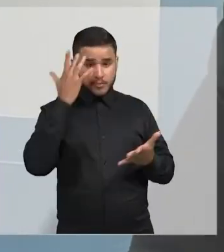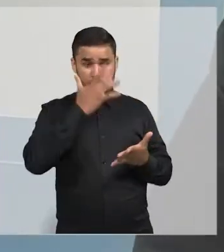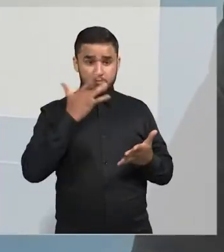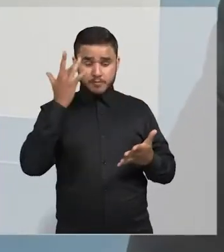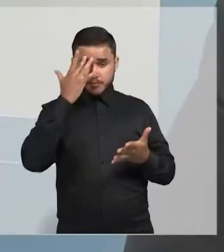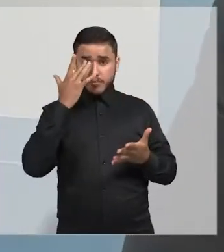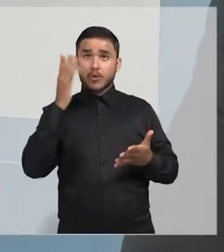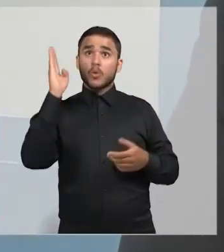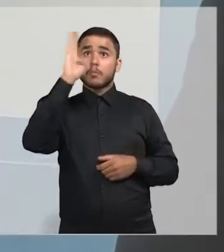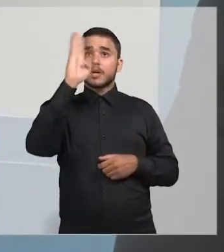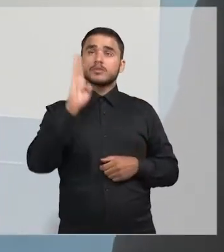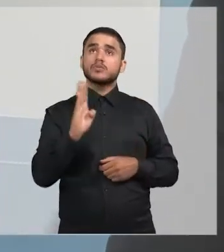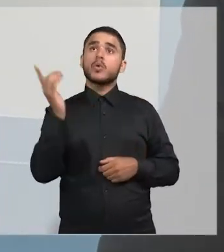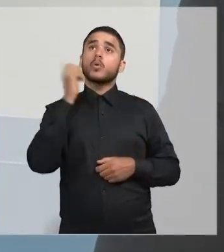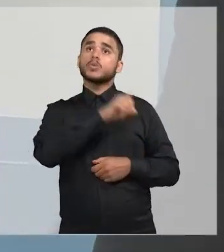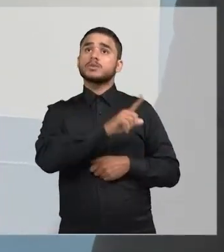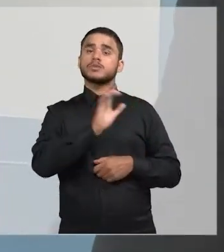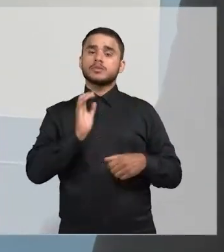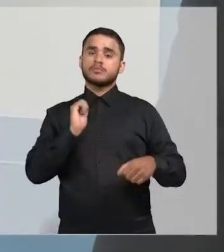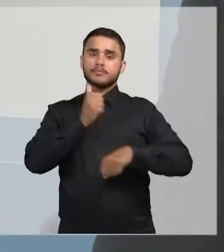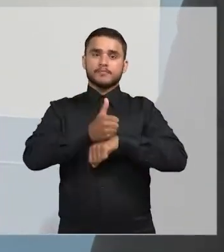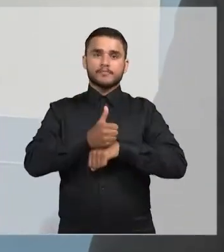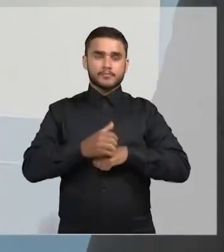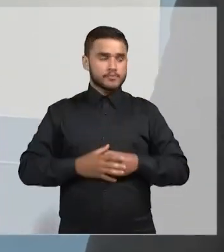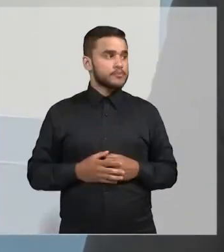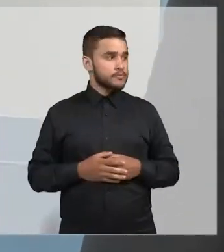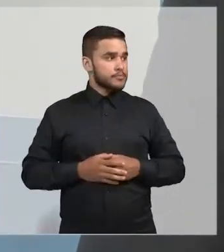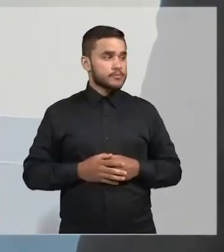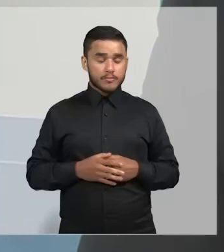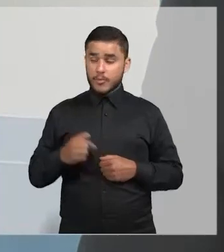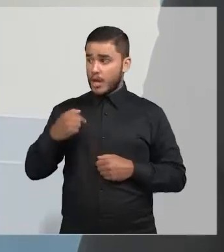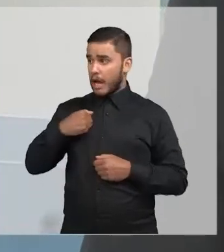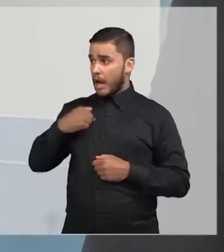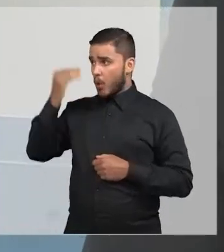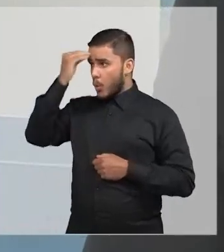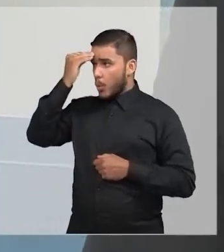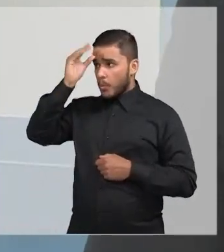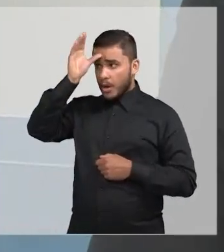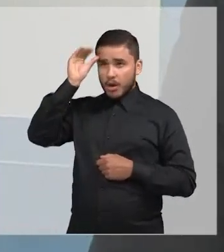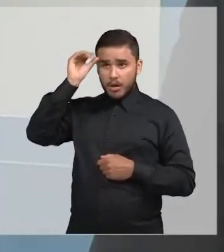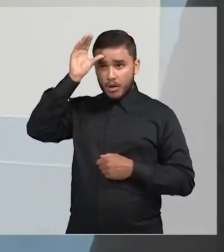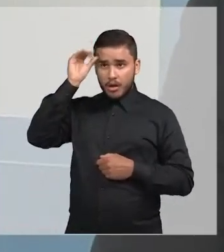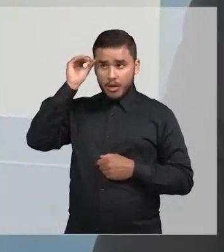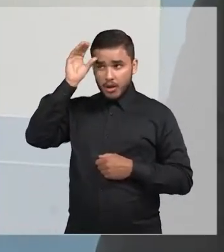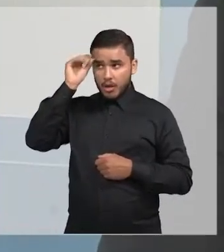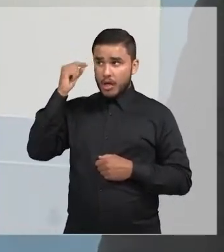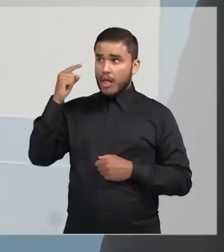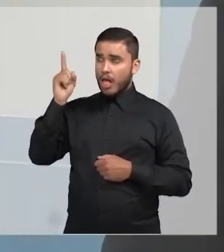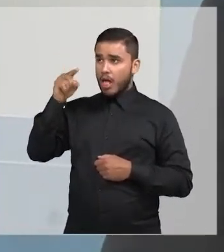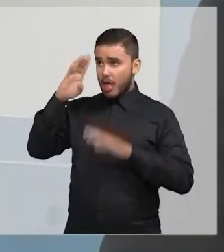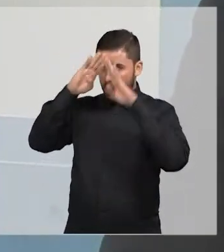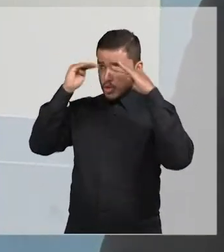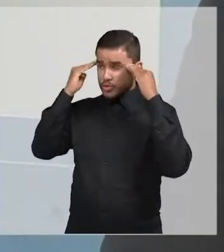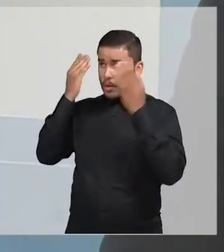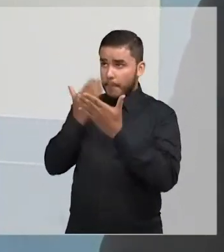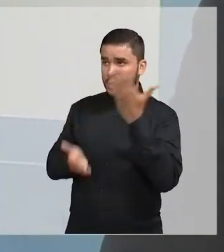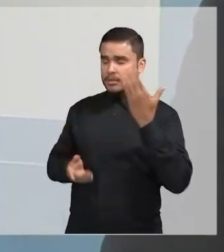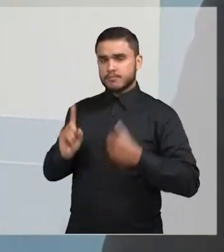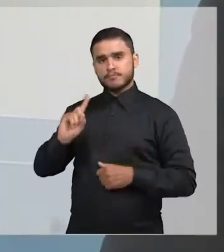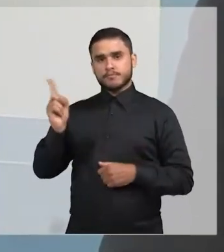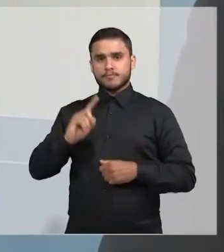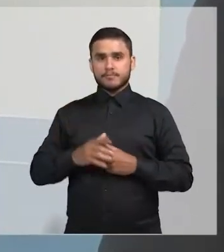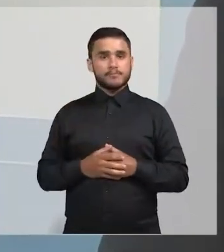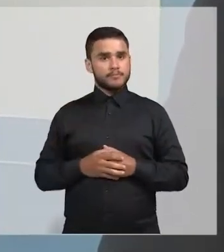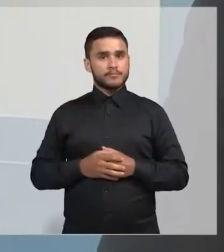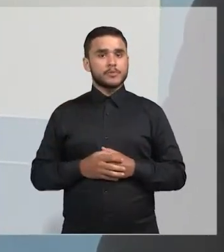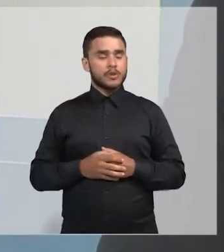uma que ele não teve foi o Unísio. Não, mas aí não foi erro, não foi dele. O erro dele foi do próprio candidato, né? E o nome da carro na Alba Verde que ele estava